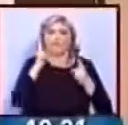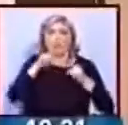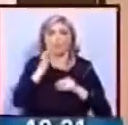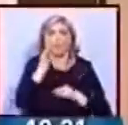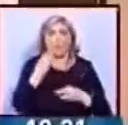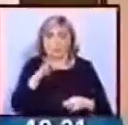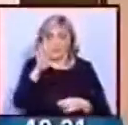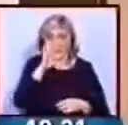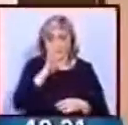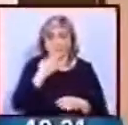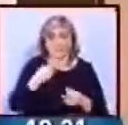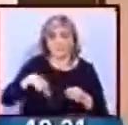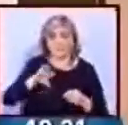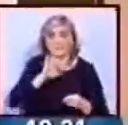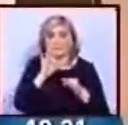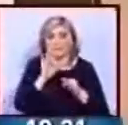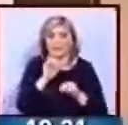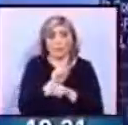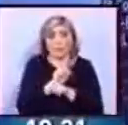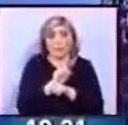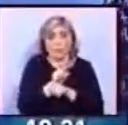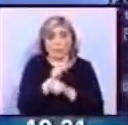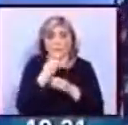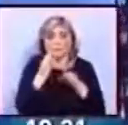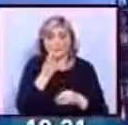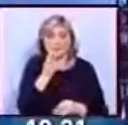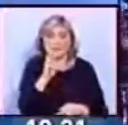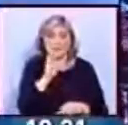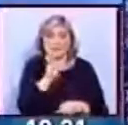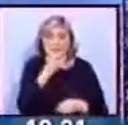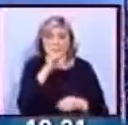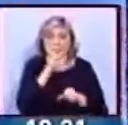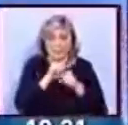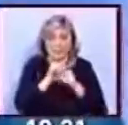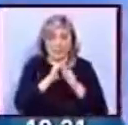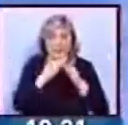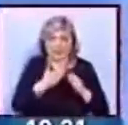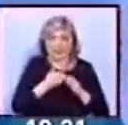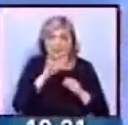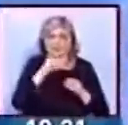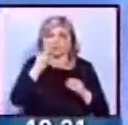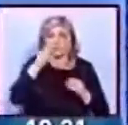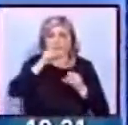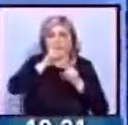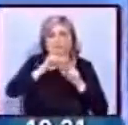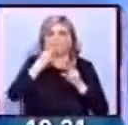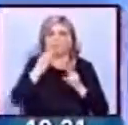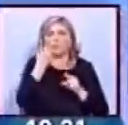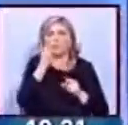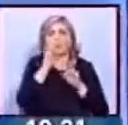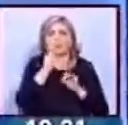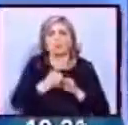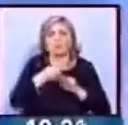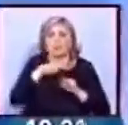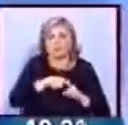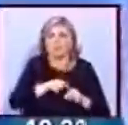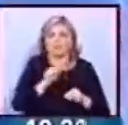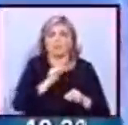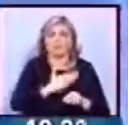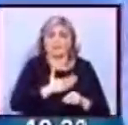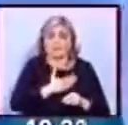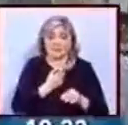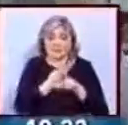Se nós tratarmos de quase de imediato a artéria, a abrir-nos, através da angioplastia, que é o melhor tratamento atual para o